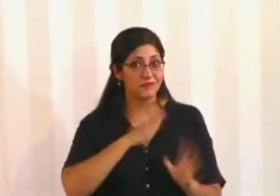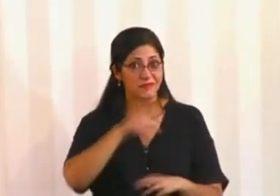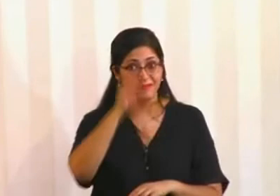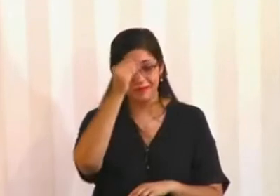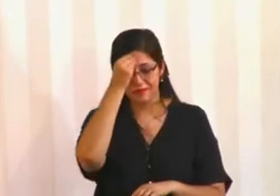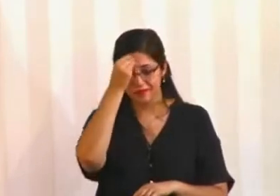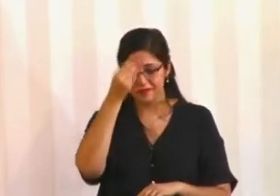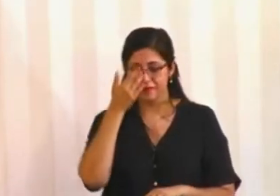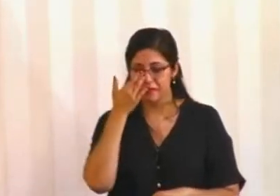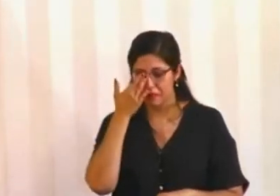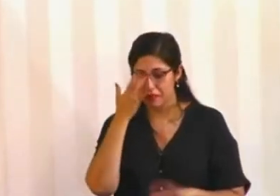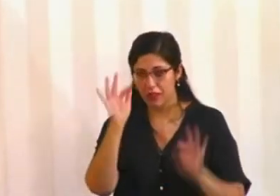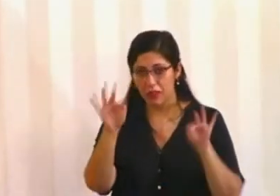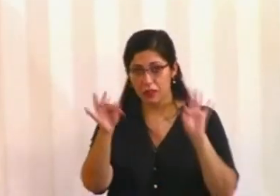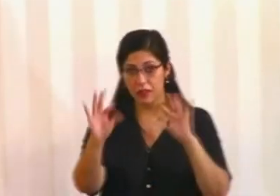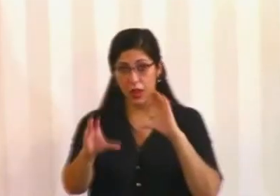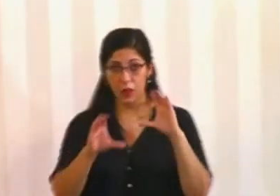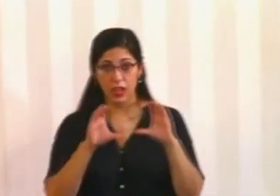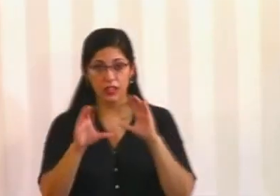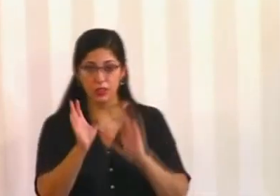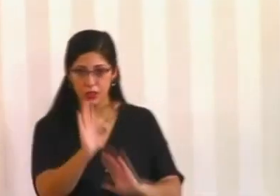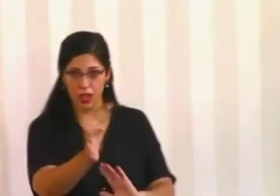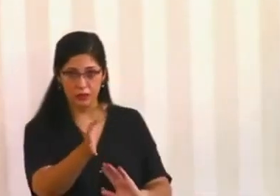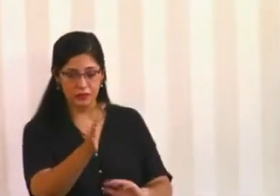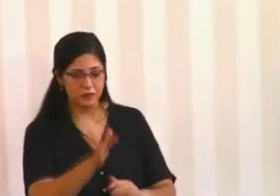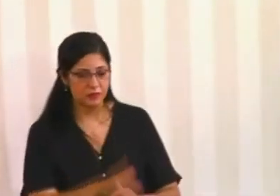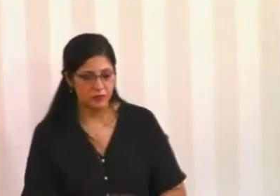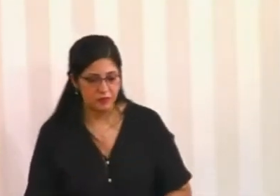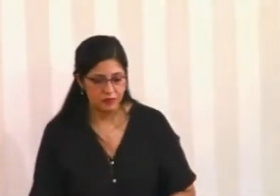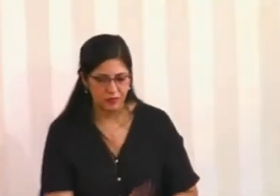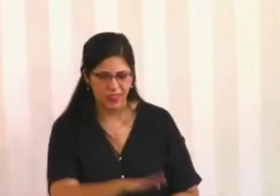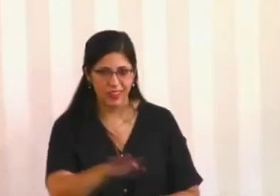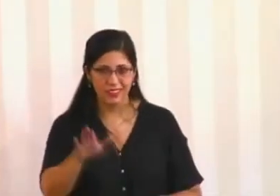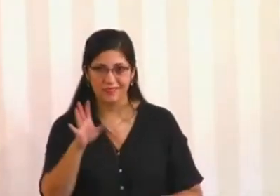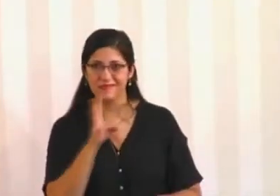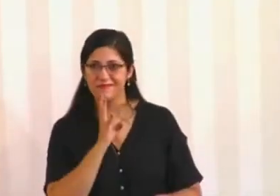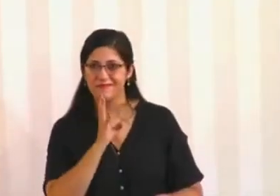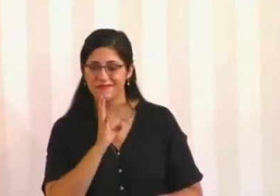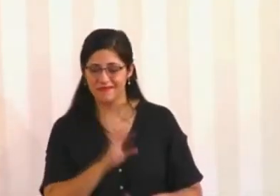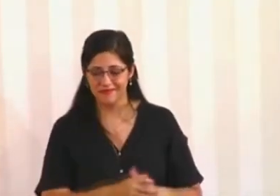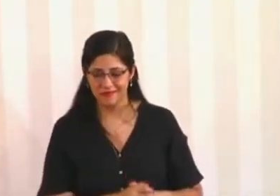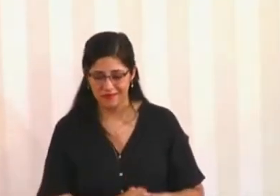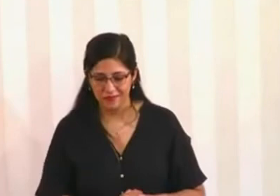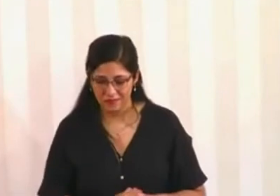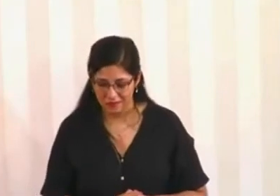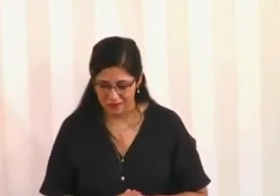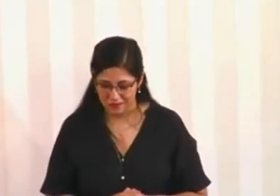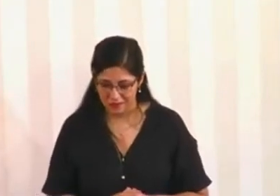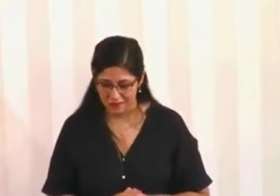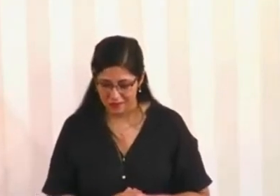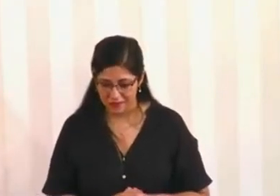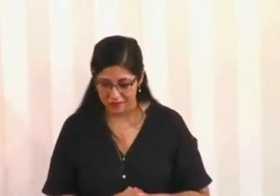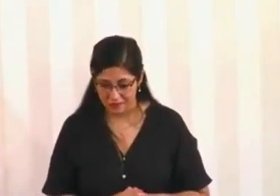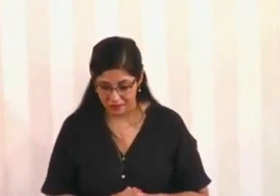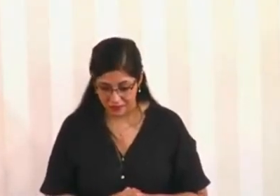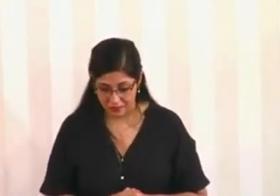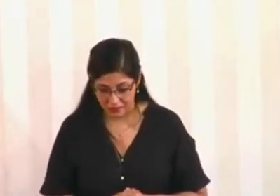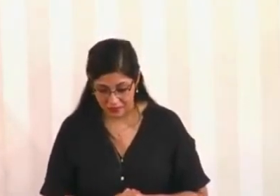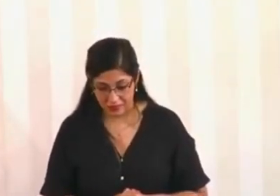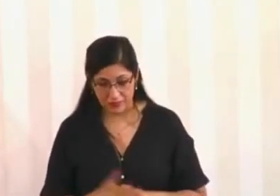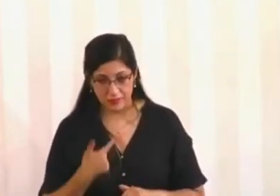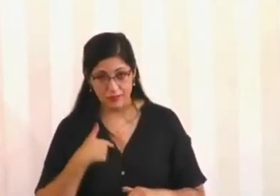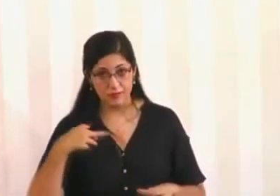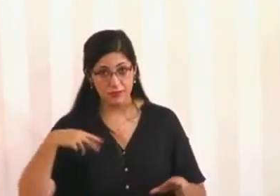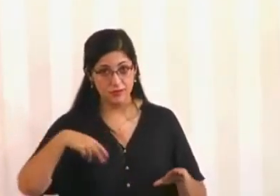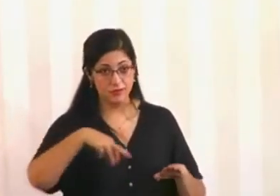lembrando de um cântico, de uma música que as crianças cantavam. No ano de 1986 eu fui atropelado na Avenida Rebouças com a